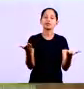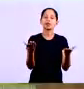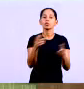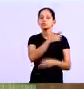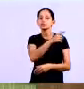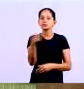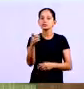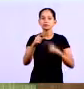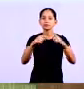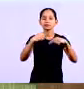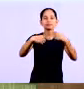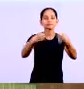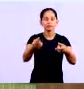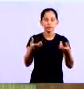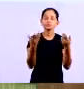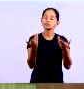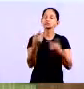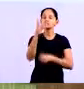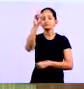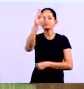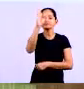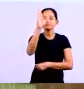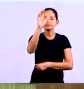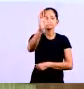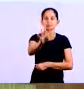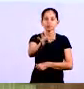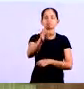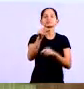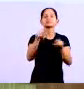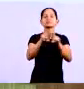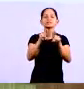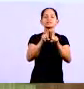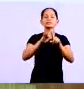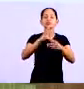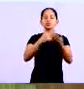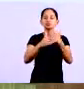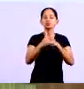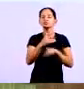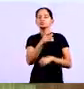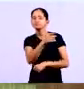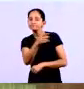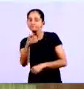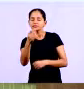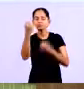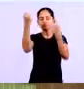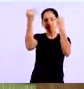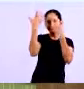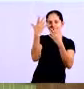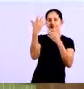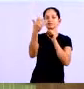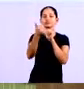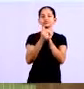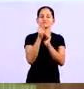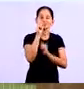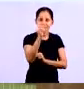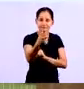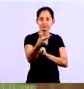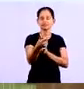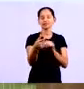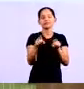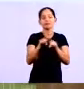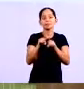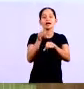semana que vem, que Deus acompanhe vocês na semana, e que a semana que vem, se Ele iluminar a gente também, a gente estará aqui de volta.